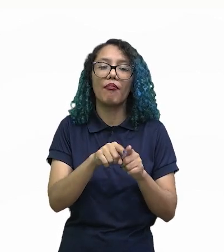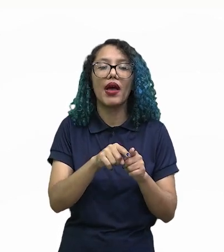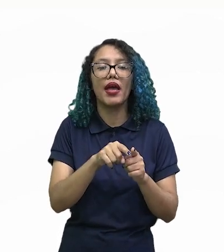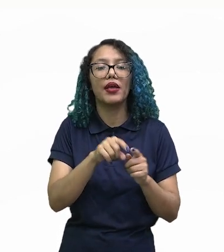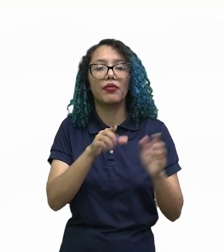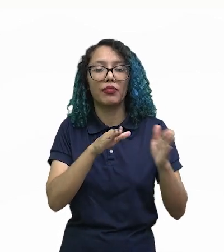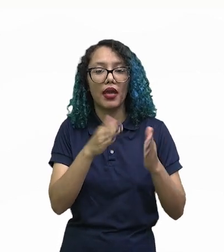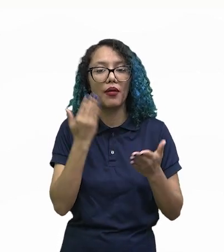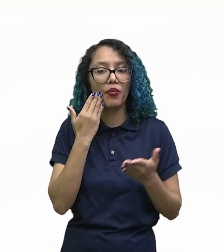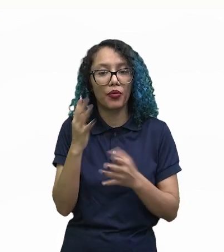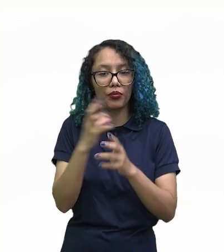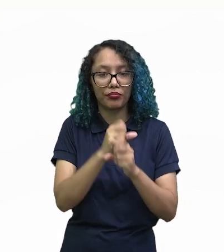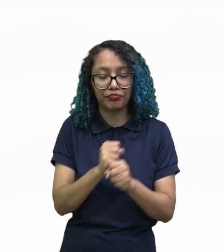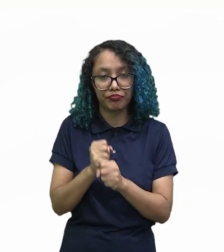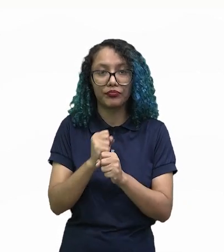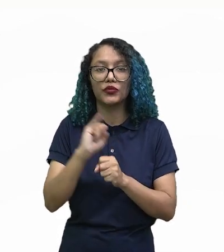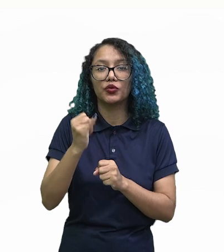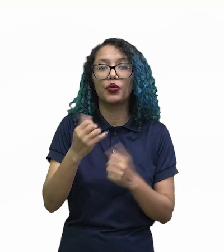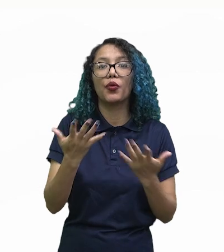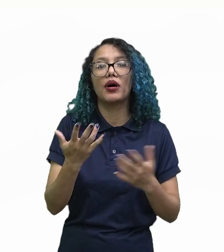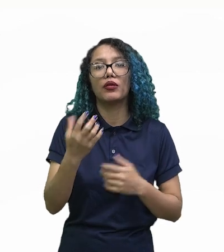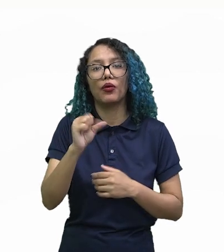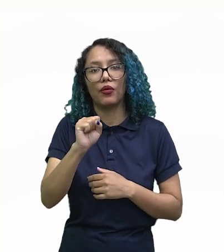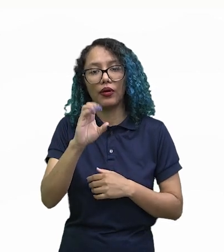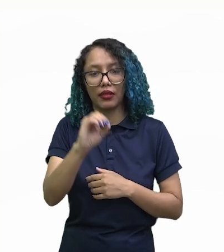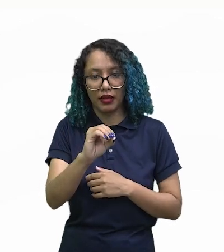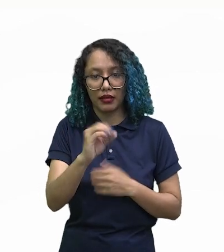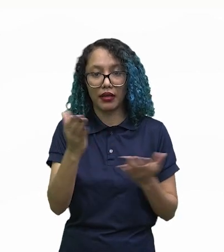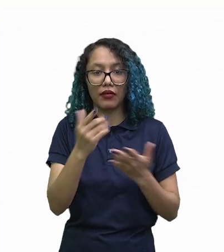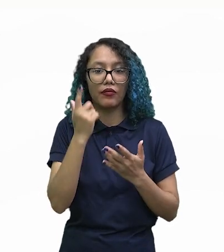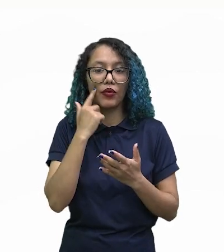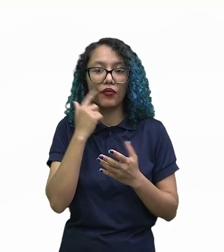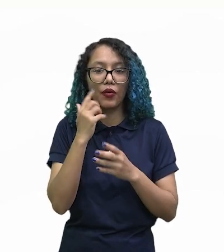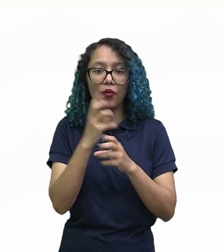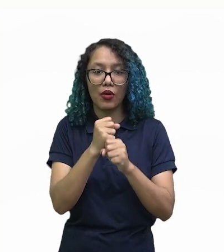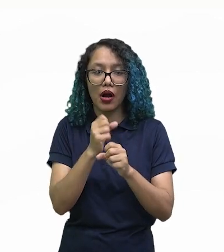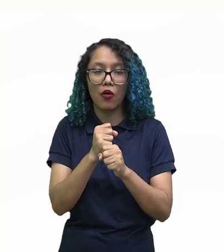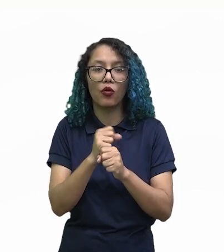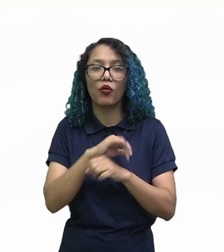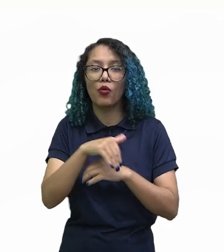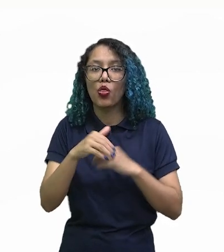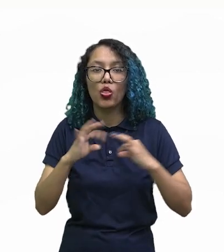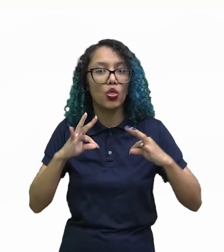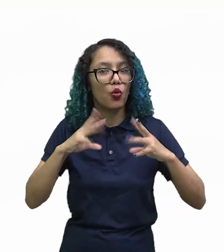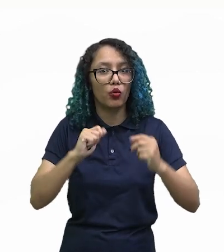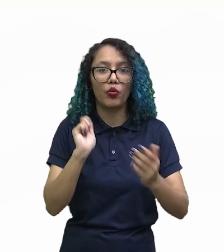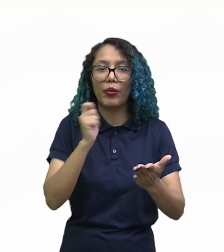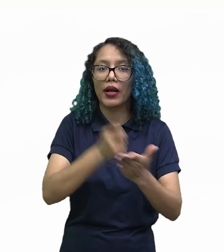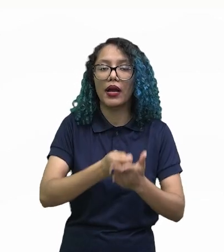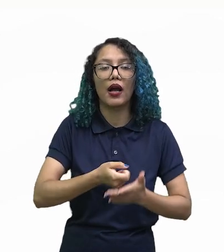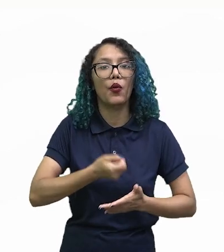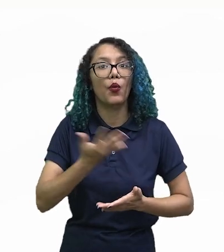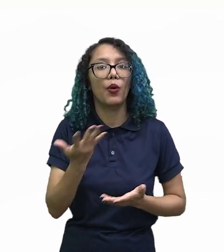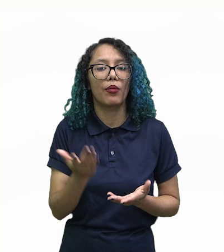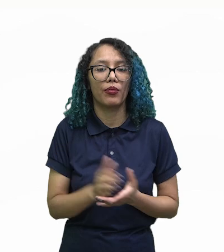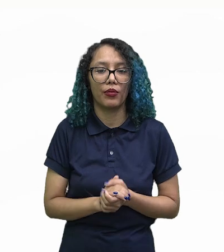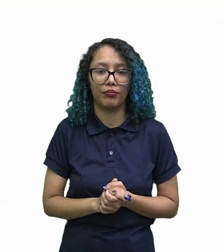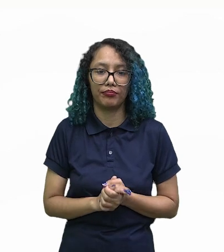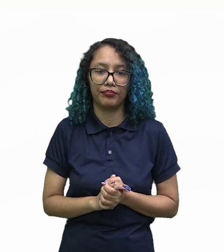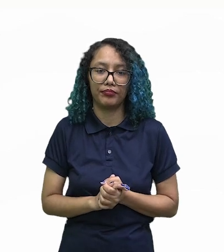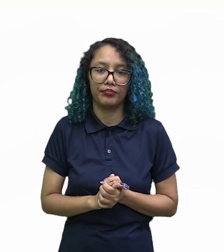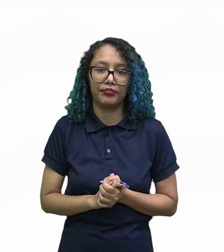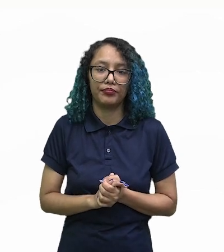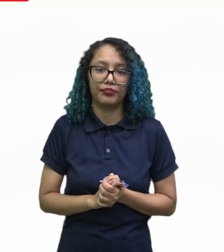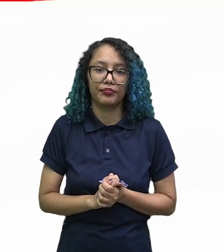Agora, nós vamos aqui ver o cálculo do valor total. Quanto será que ela vai pagar? Então, o valor total a ser